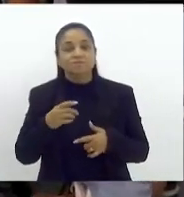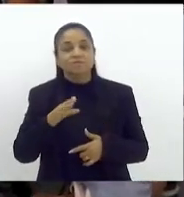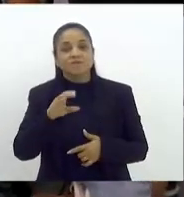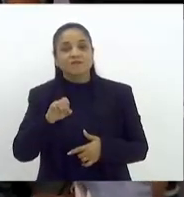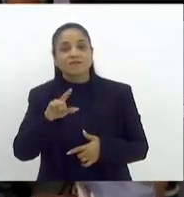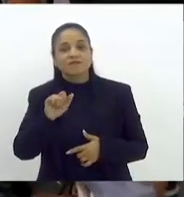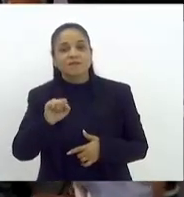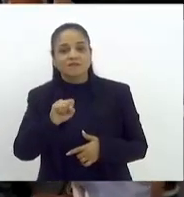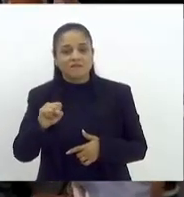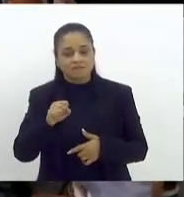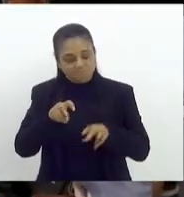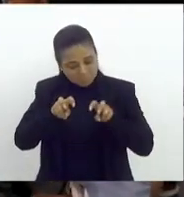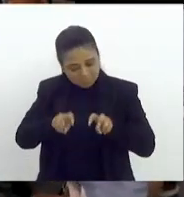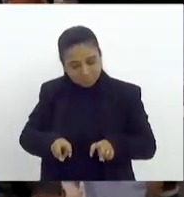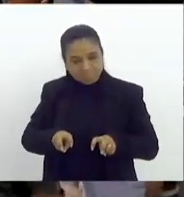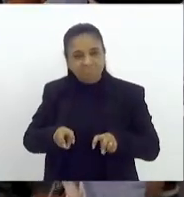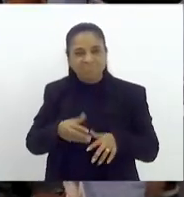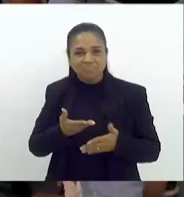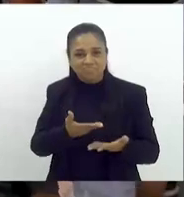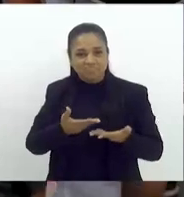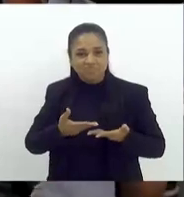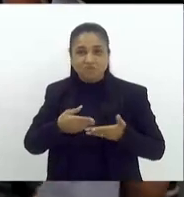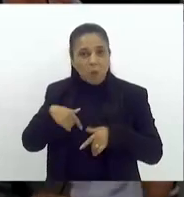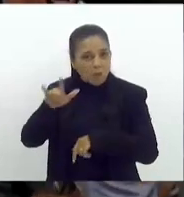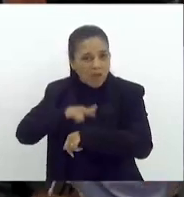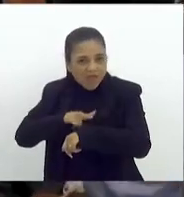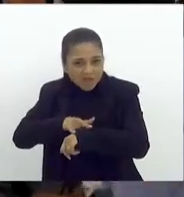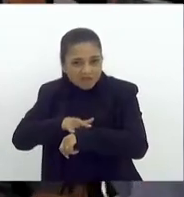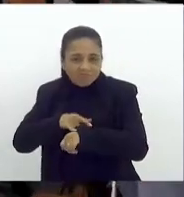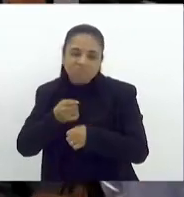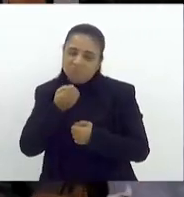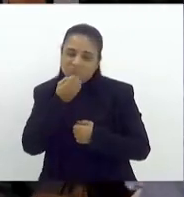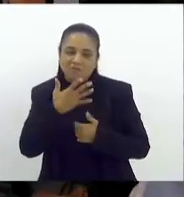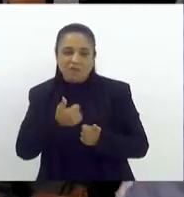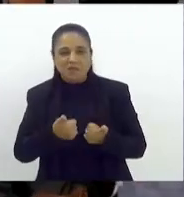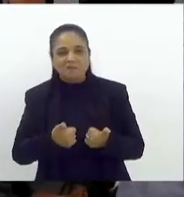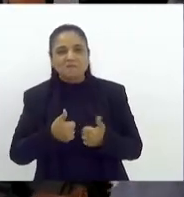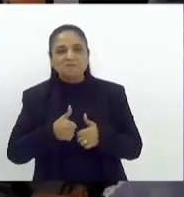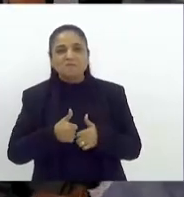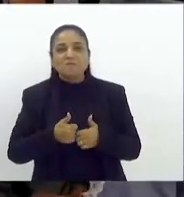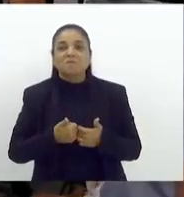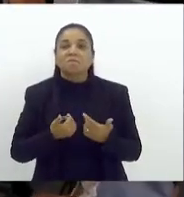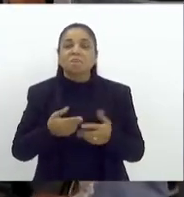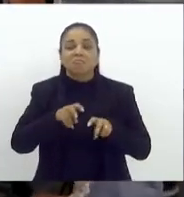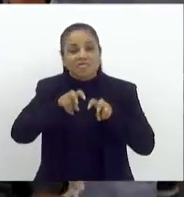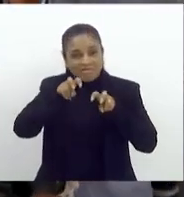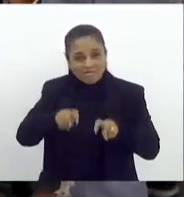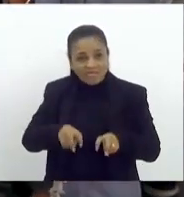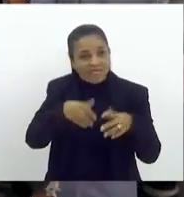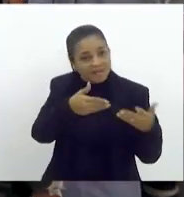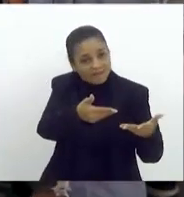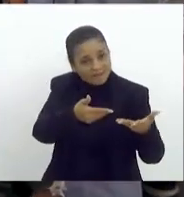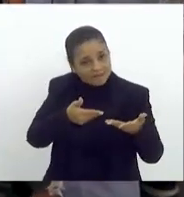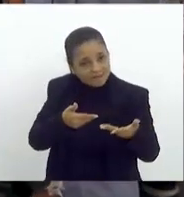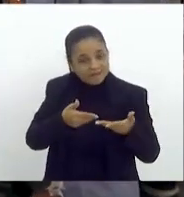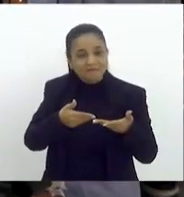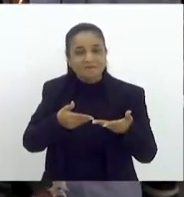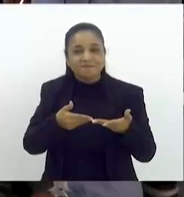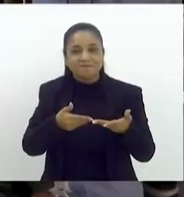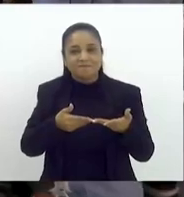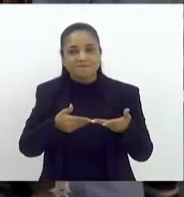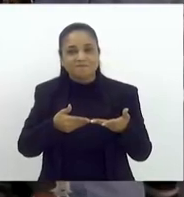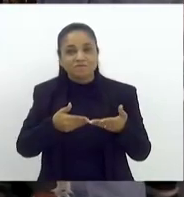cá foi no banheiro beleza para compor essa mesa também queremos chamar nossa querida